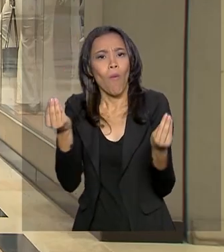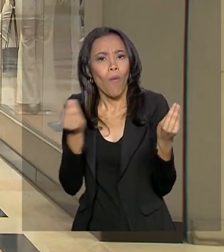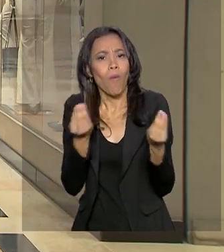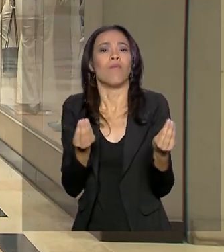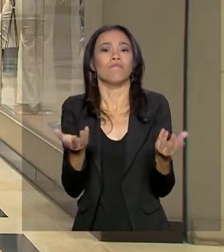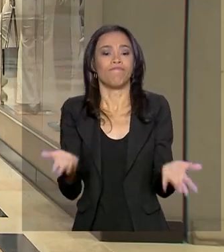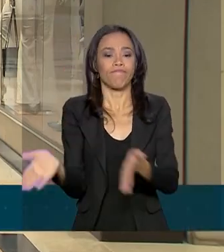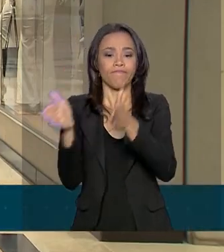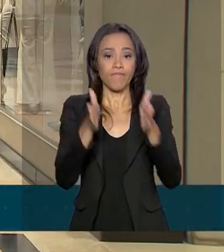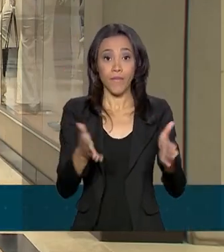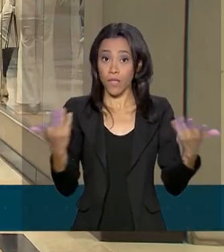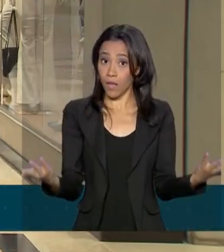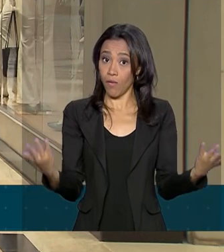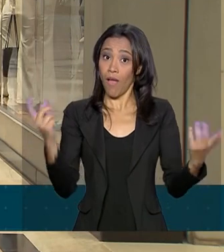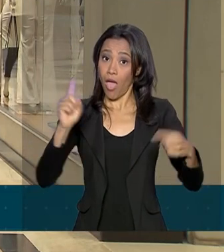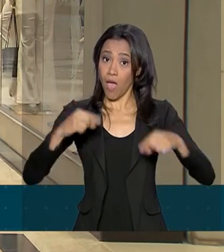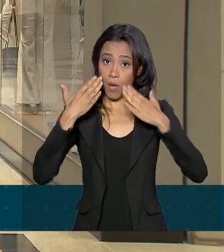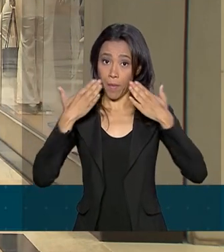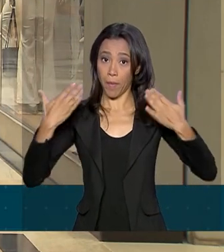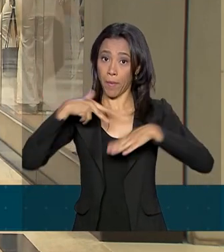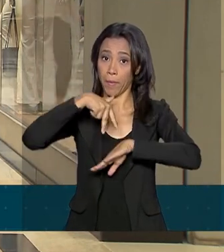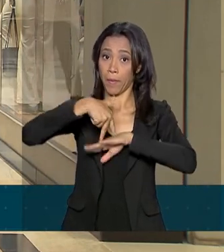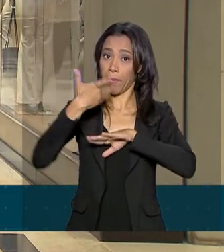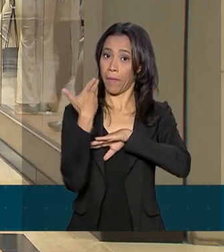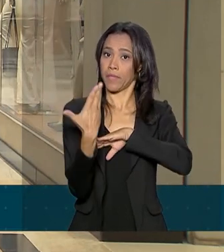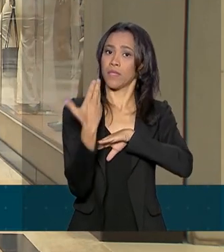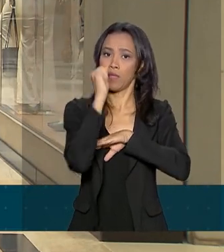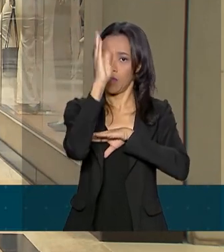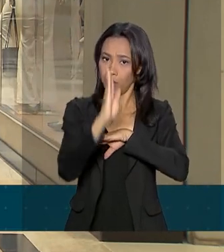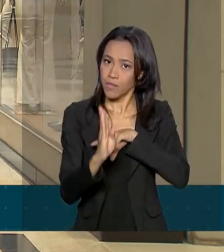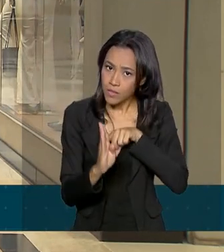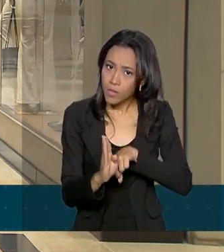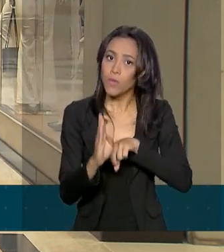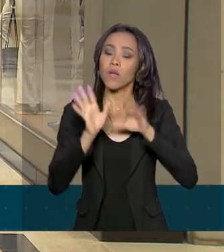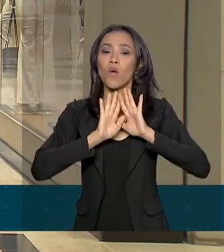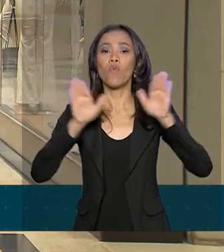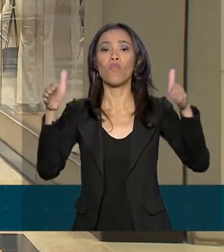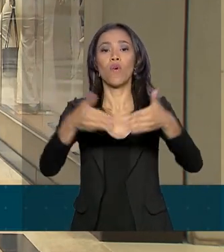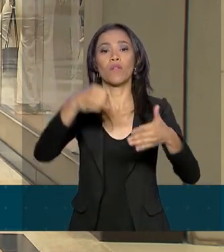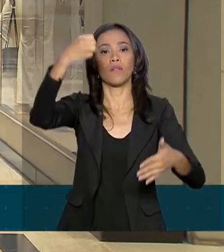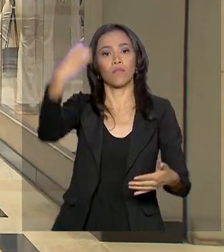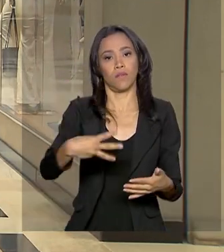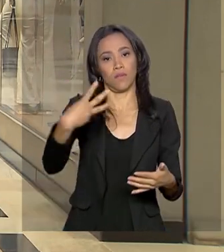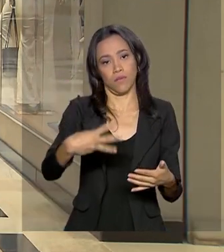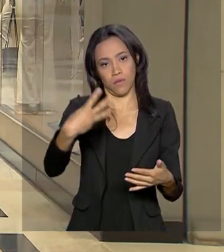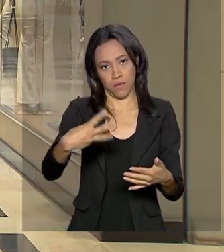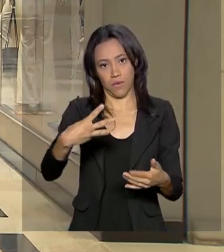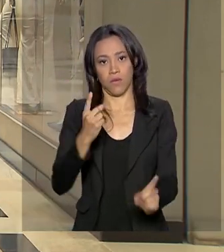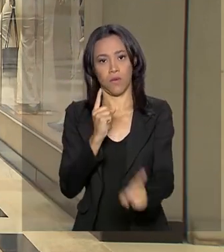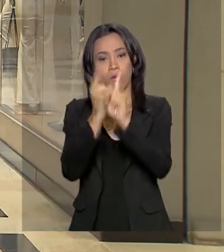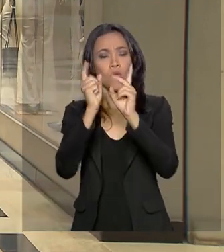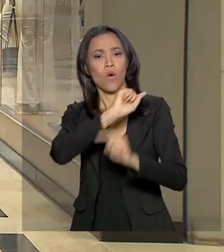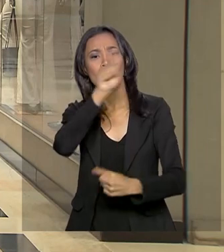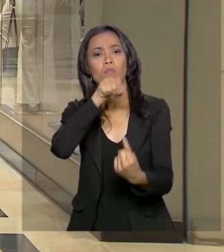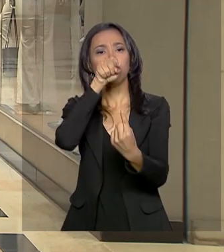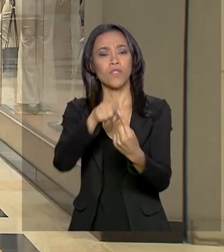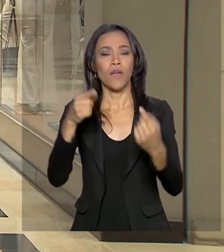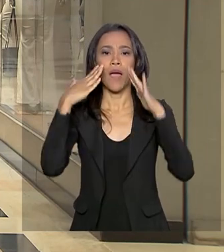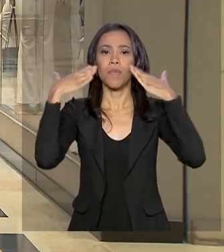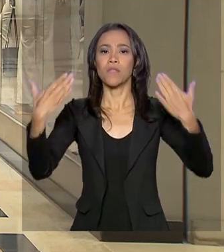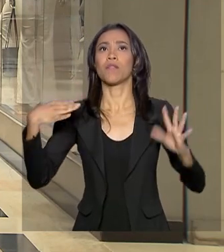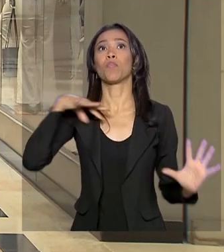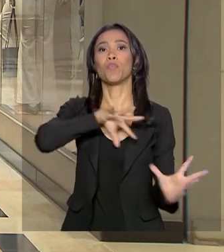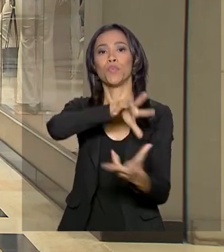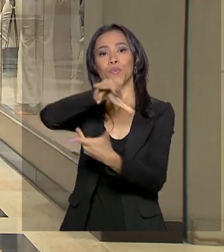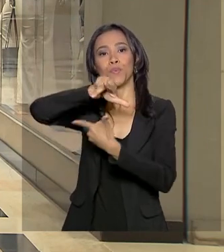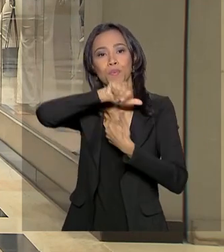vitrine. Esse é o objetivo do Fórum Brasil de Investimentos, que está na terceira edição. A ideia é mostrar ao mundo um país que está